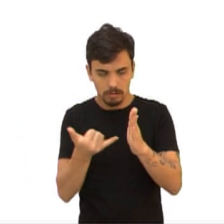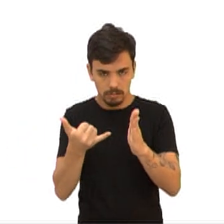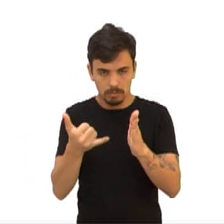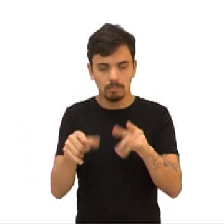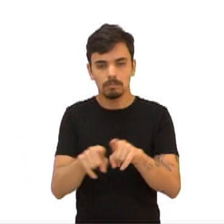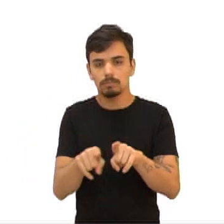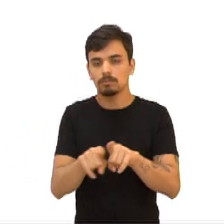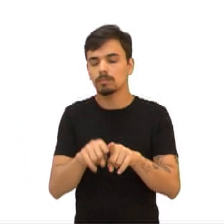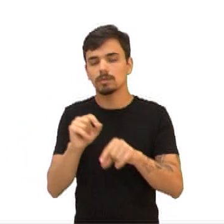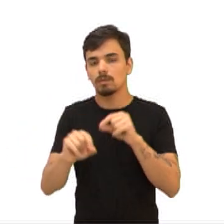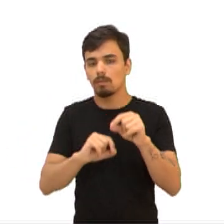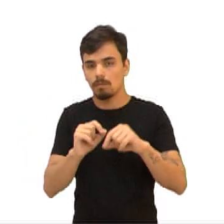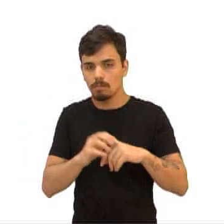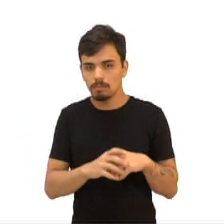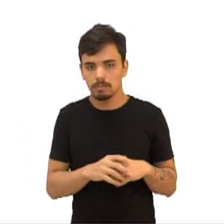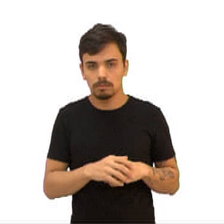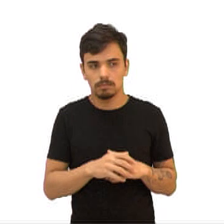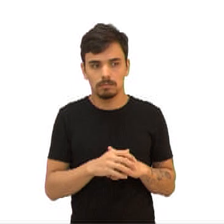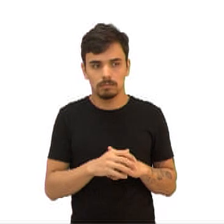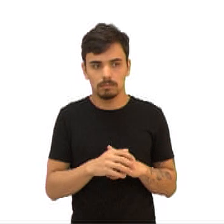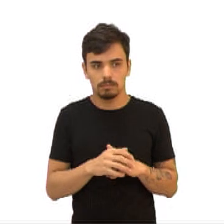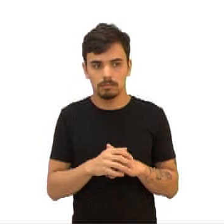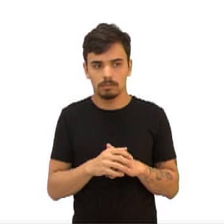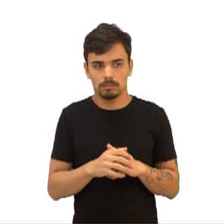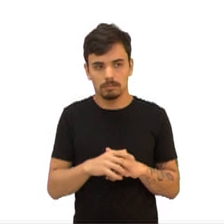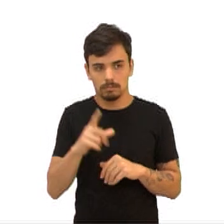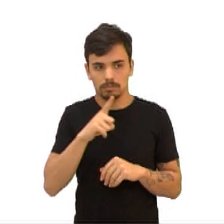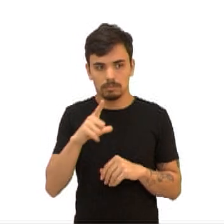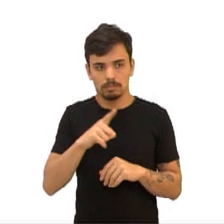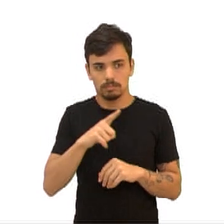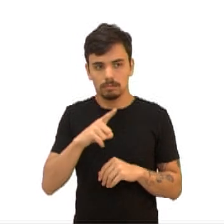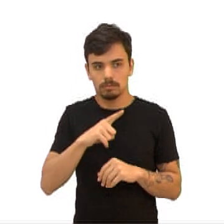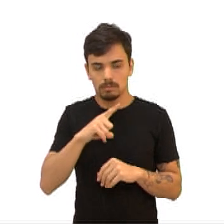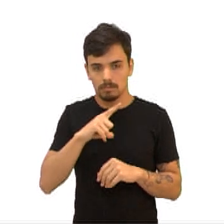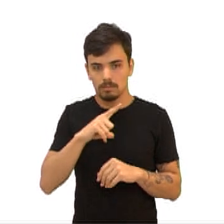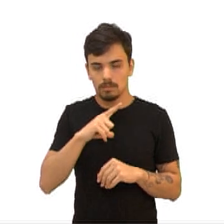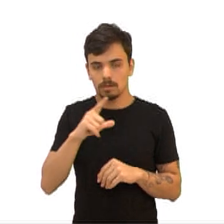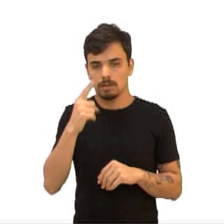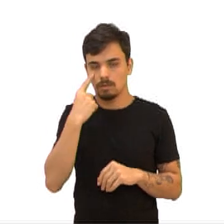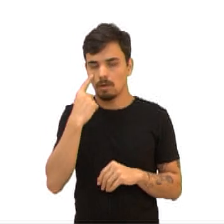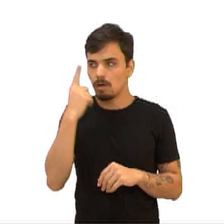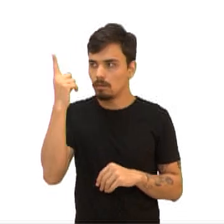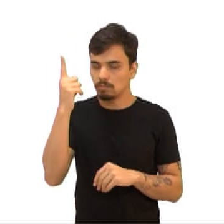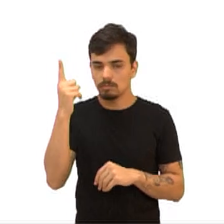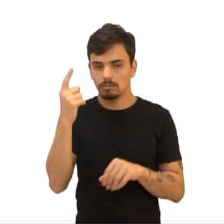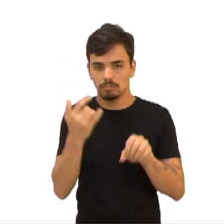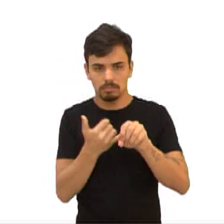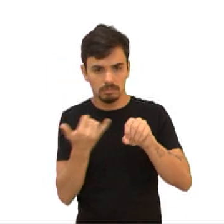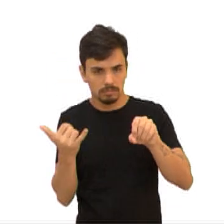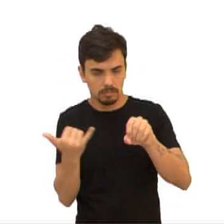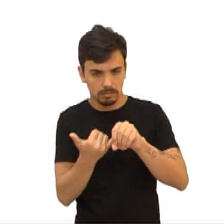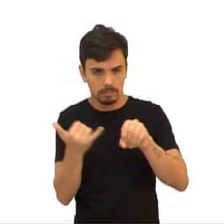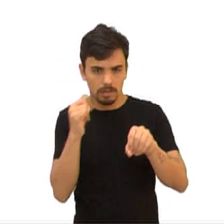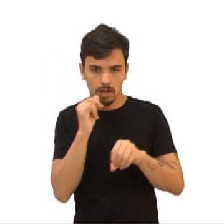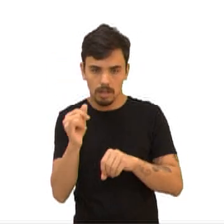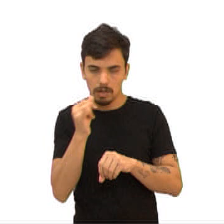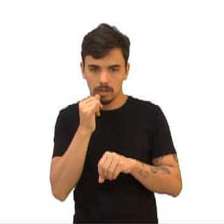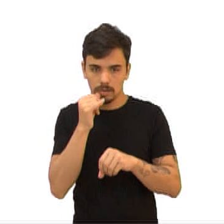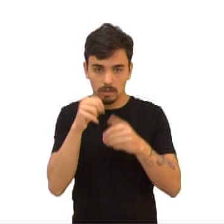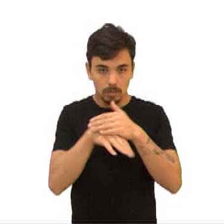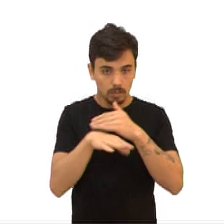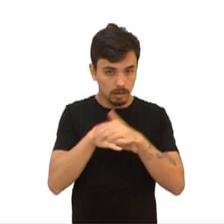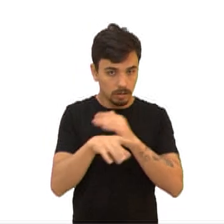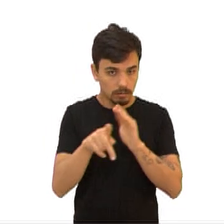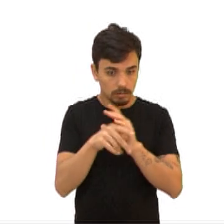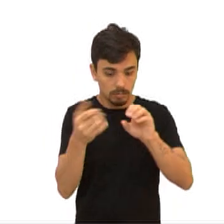e, respectivamente, carregando quantidades de carga em microcoulombs. Okay? A energia armazenada por este